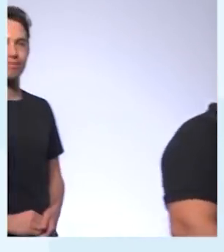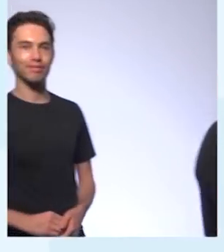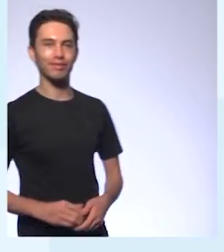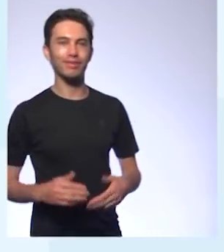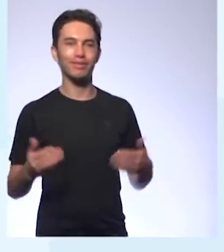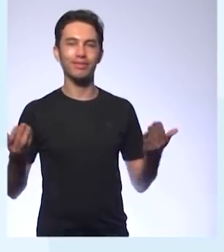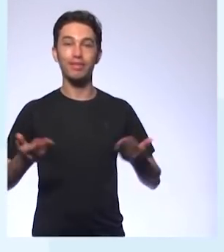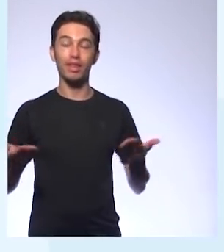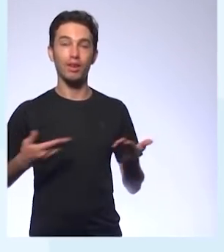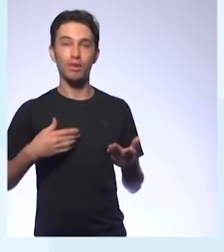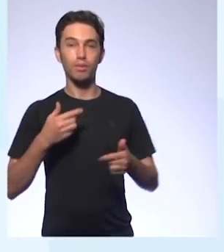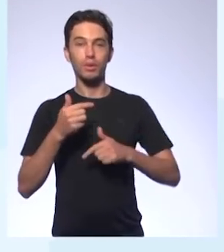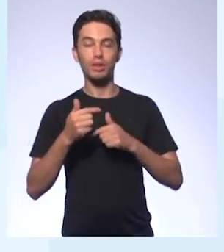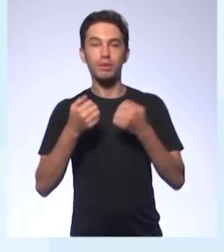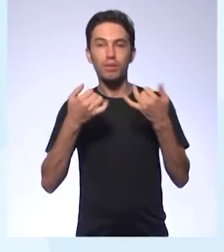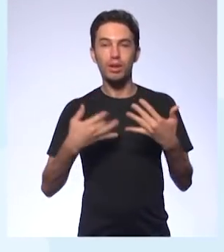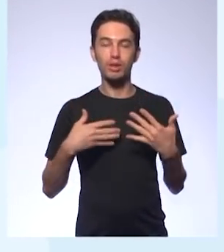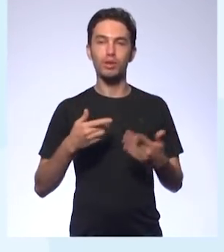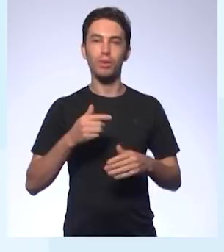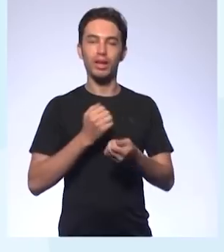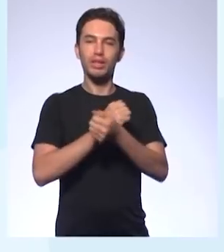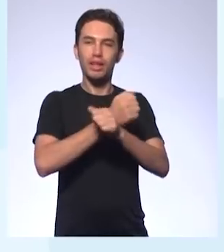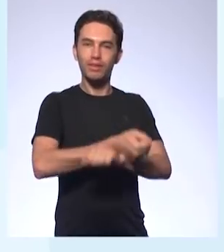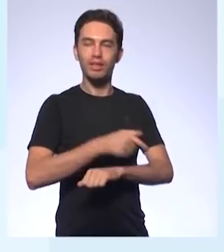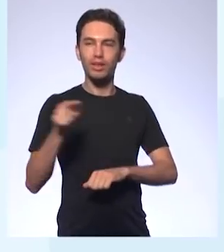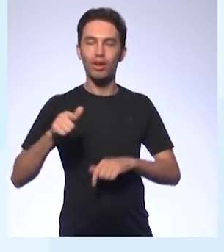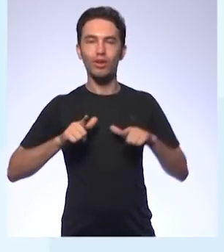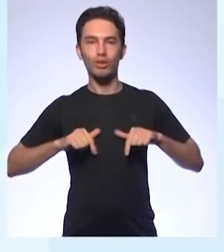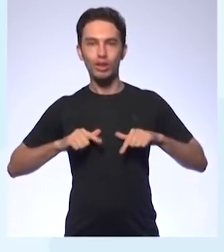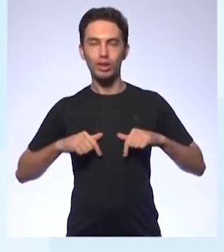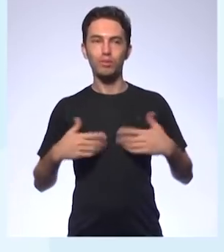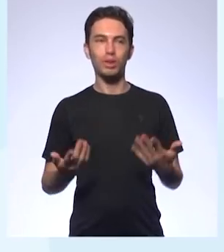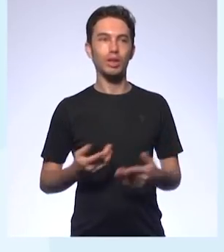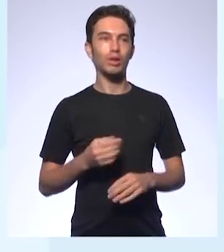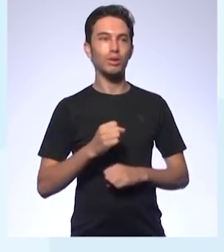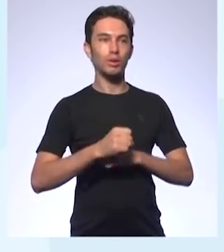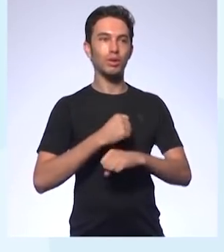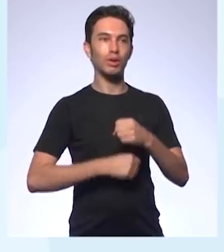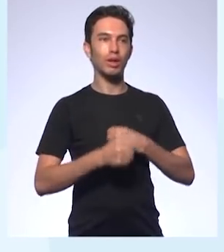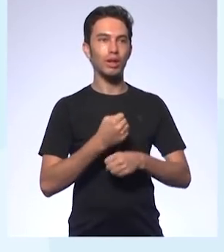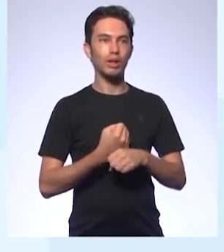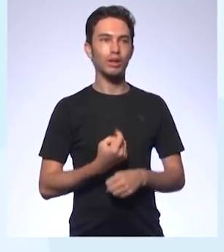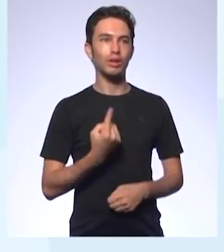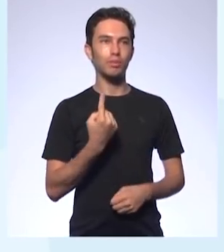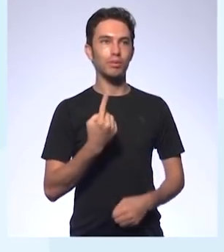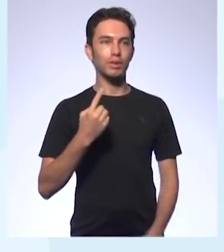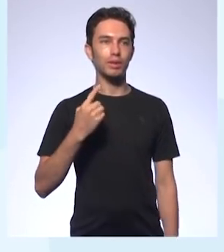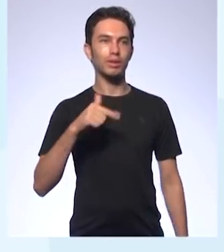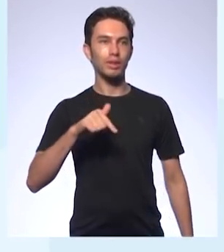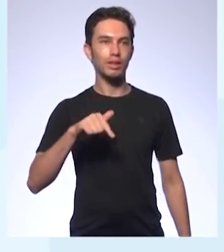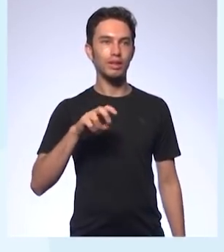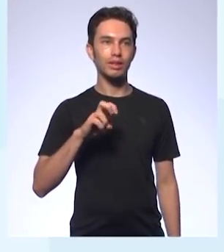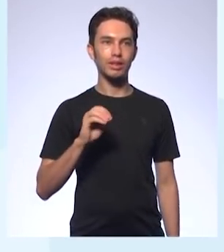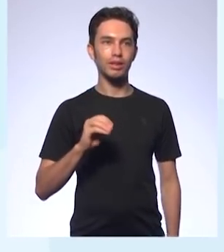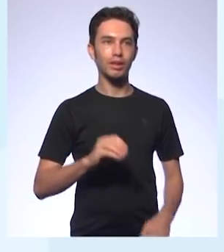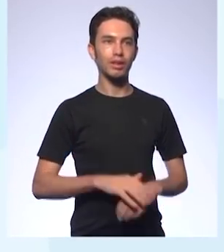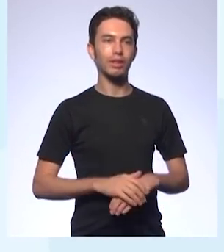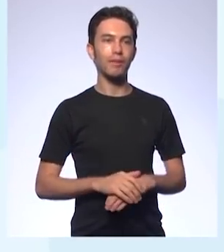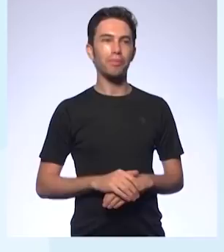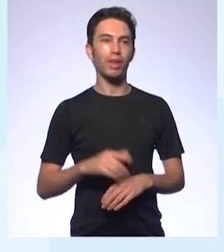Egito. Em 1750 a.C., teve a invasão dos Hicsos, né, que foi um período